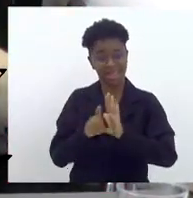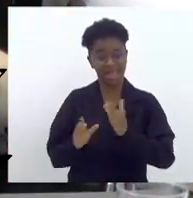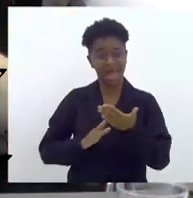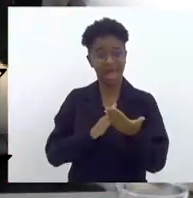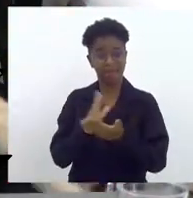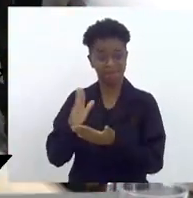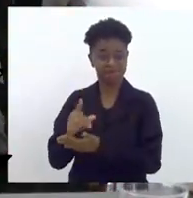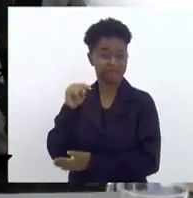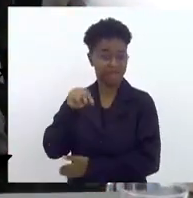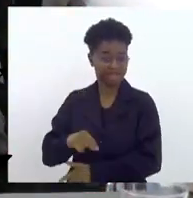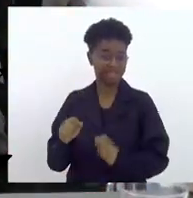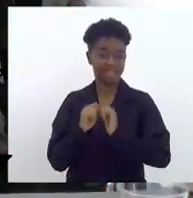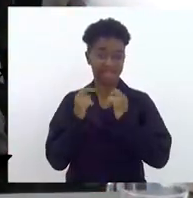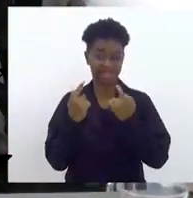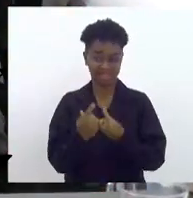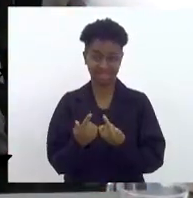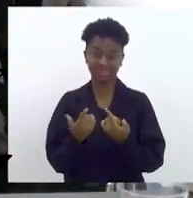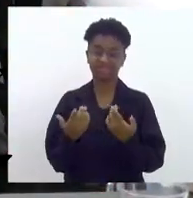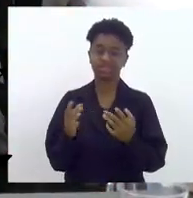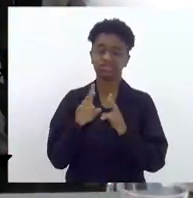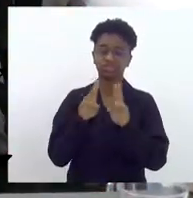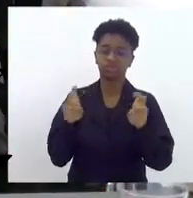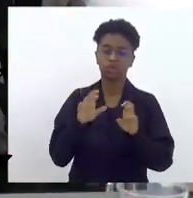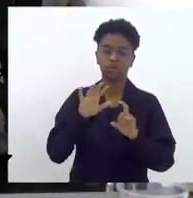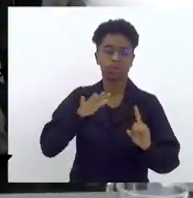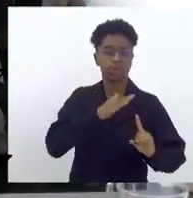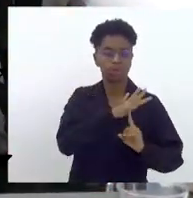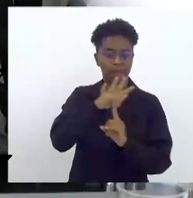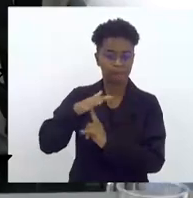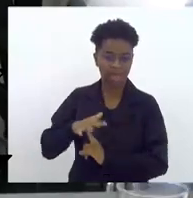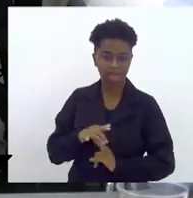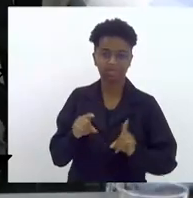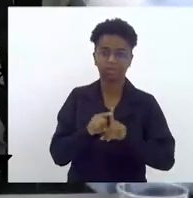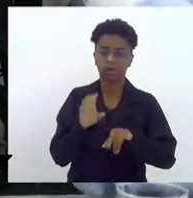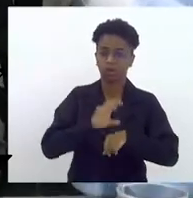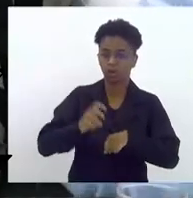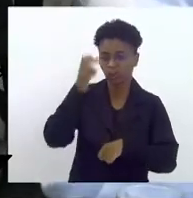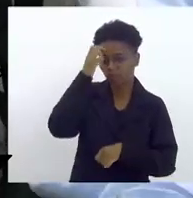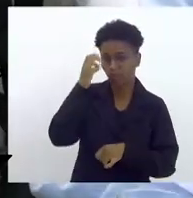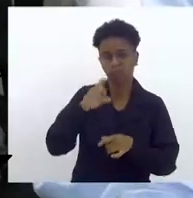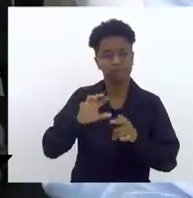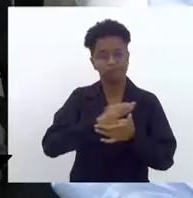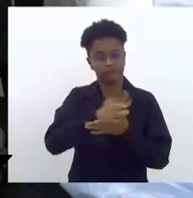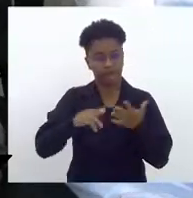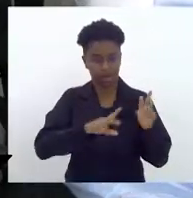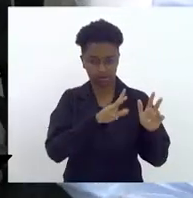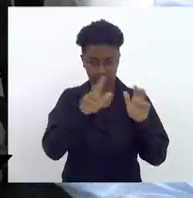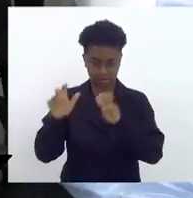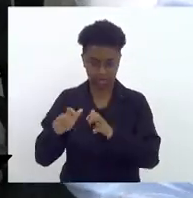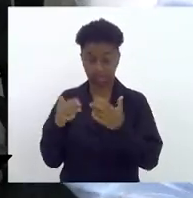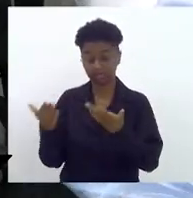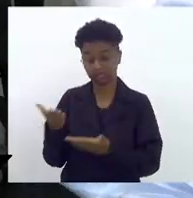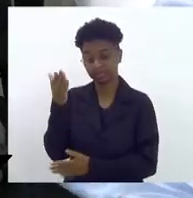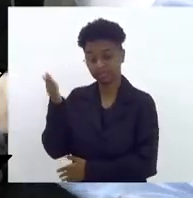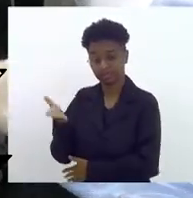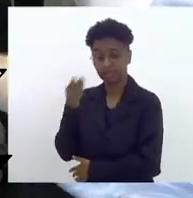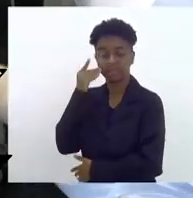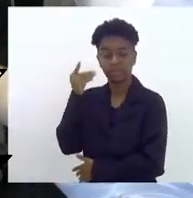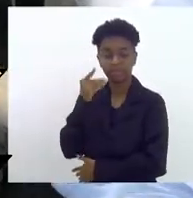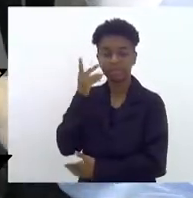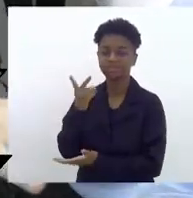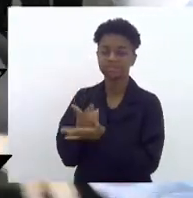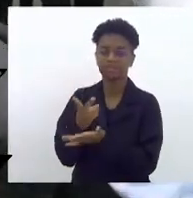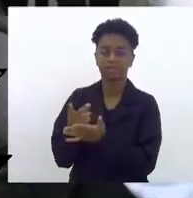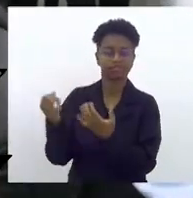aqui nesse Parlamento não só sobre o meio ambiente mas sobre o meio ambiente sobre cultura sobre todos os temas deputado Carlos Henrique sempre